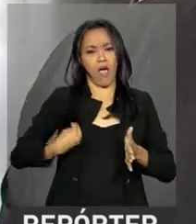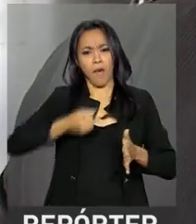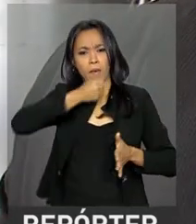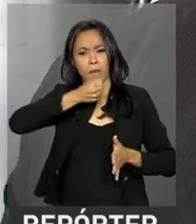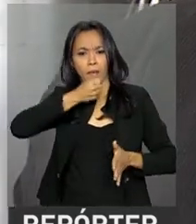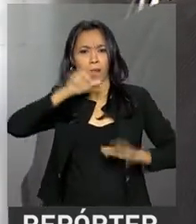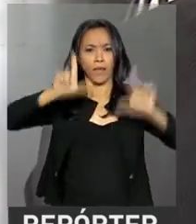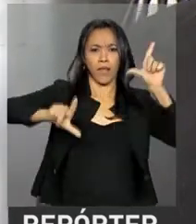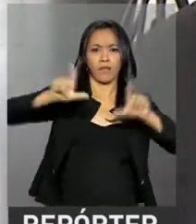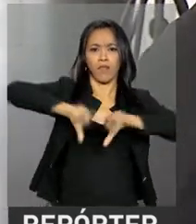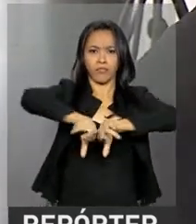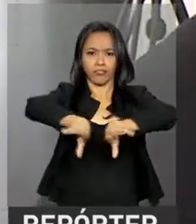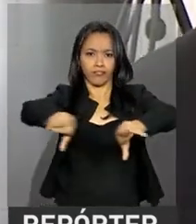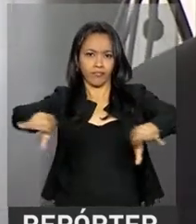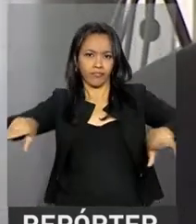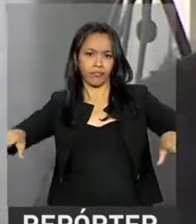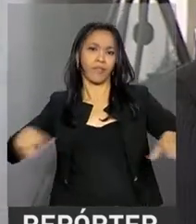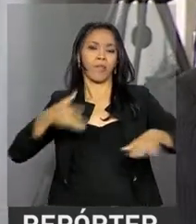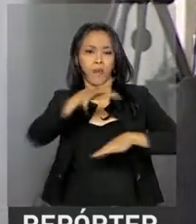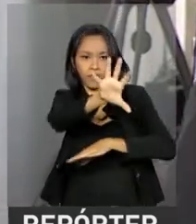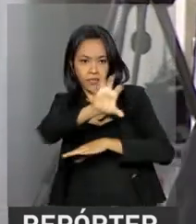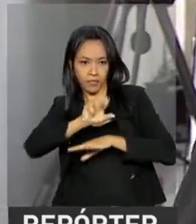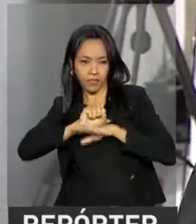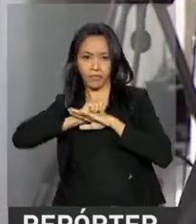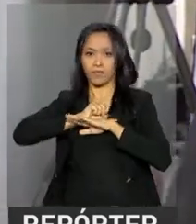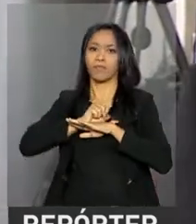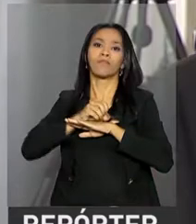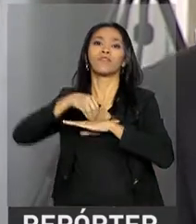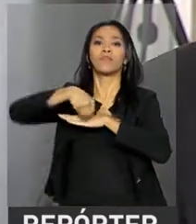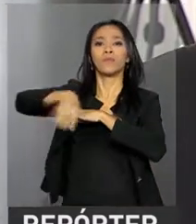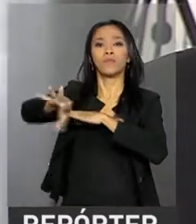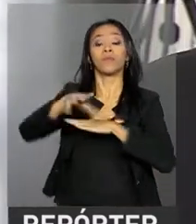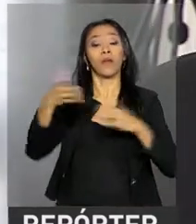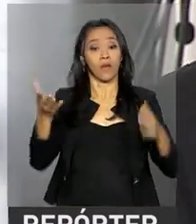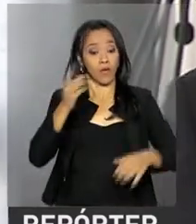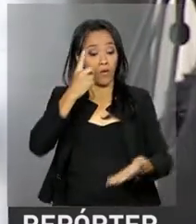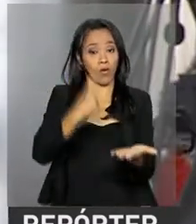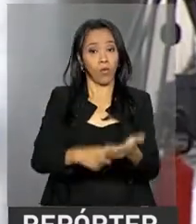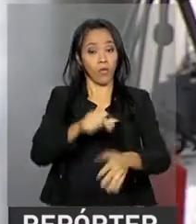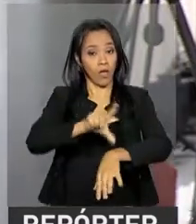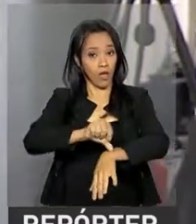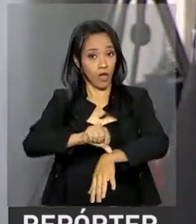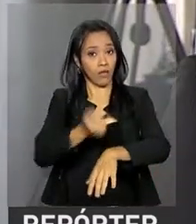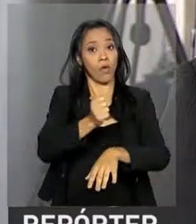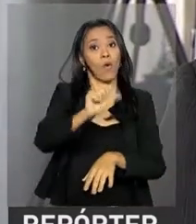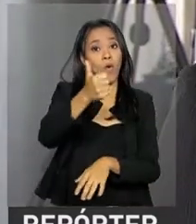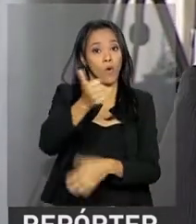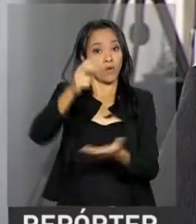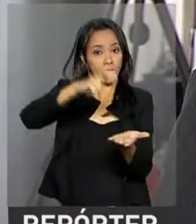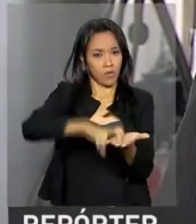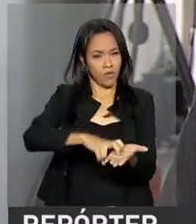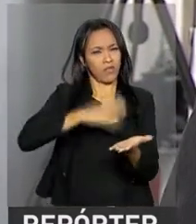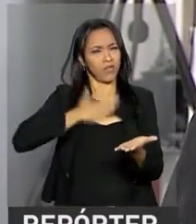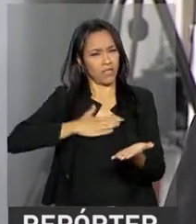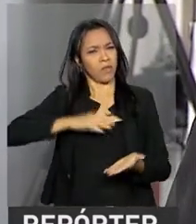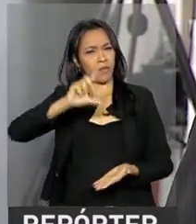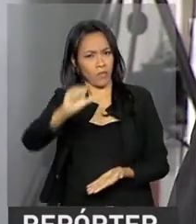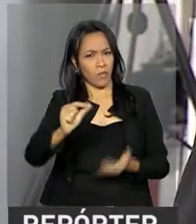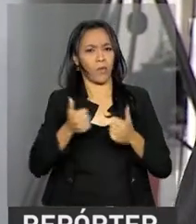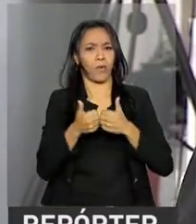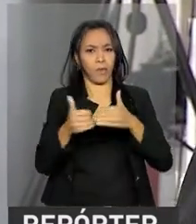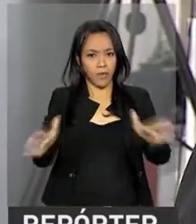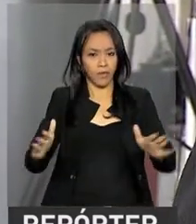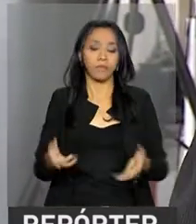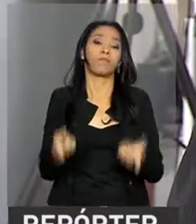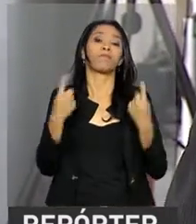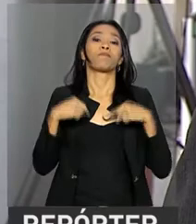todo mundo preparando aí para acompanhar essa cerimônia que começa daqui a pouco, está marcada para as 11 horas da manhã, portanto, deve começar daqui a pouco.